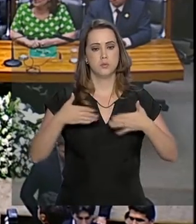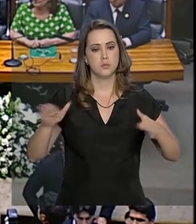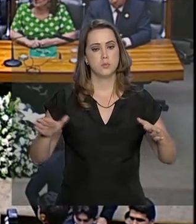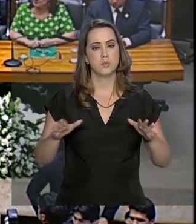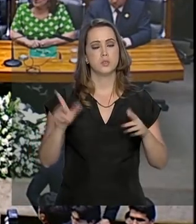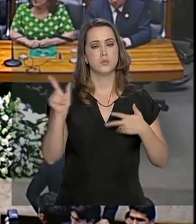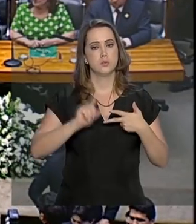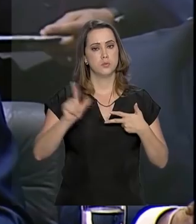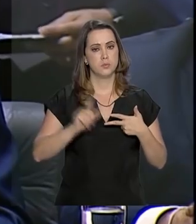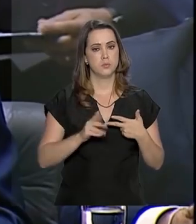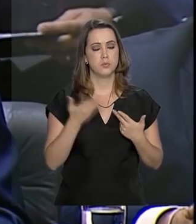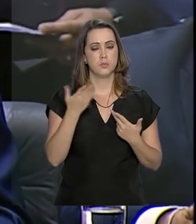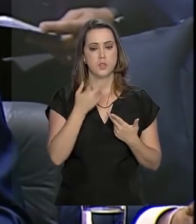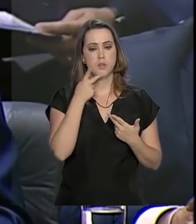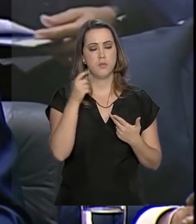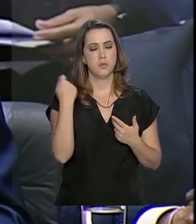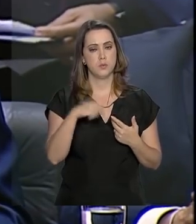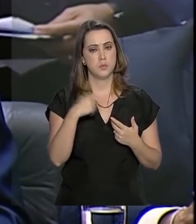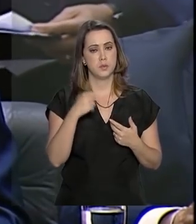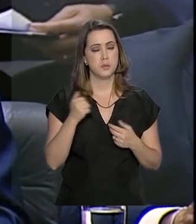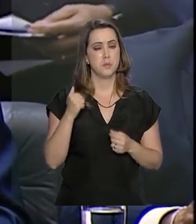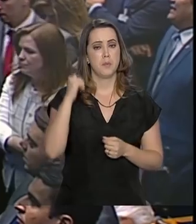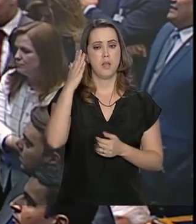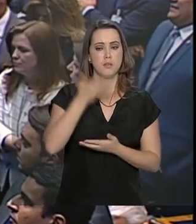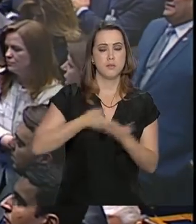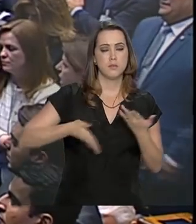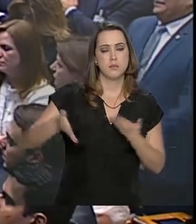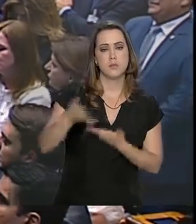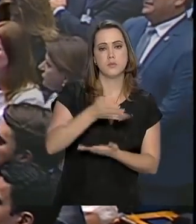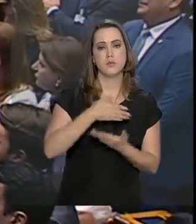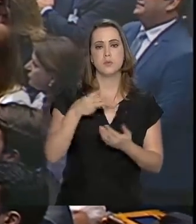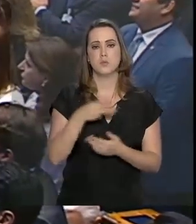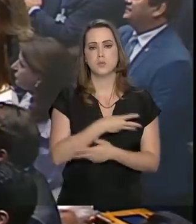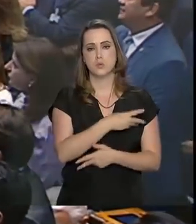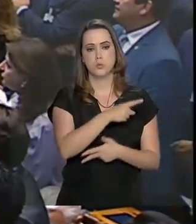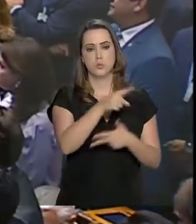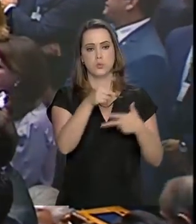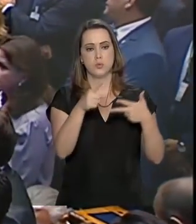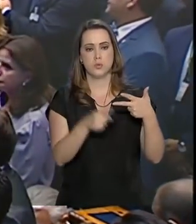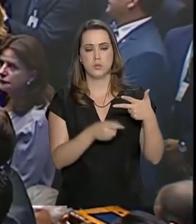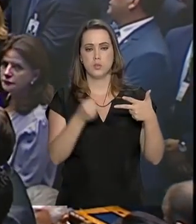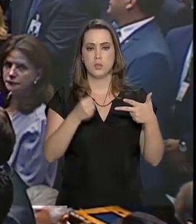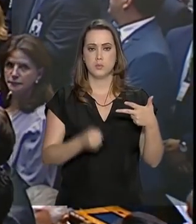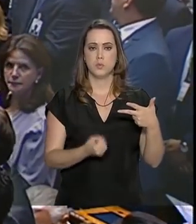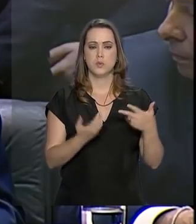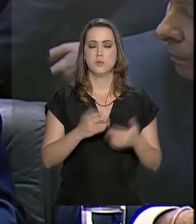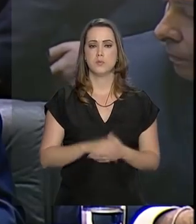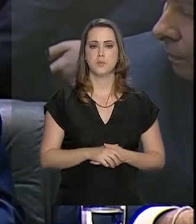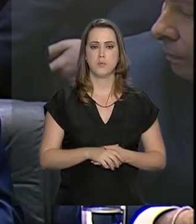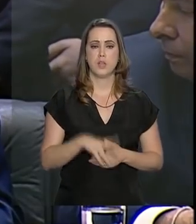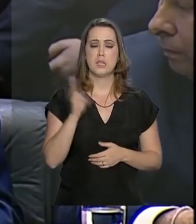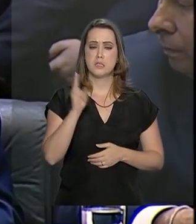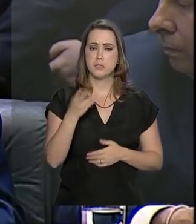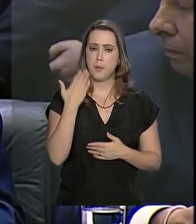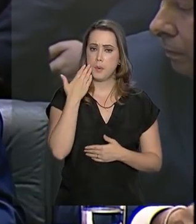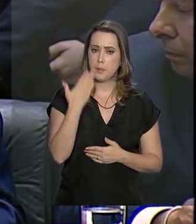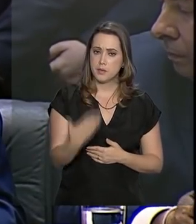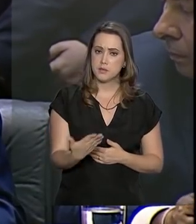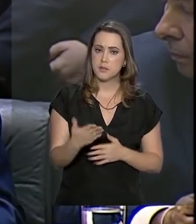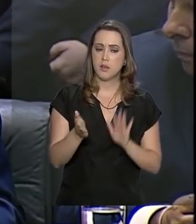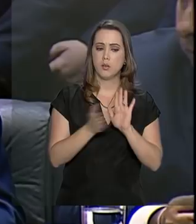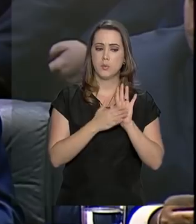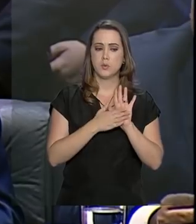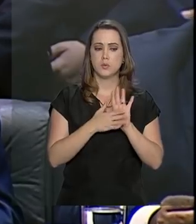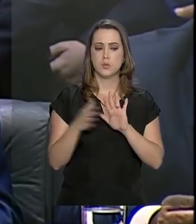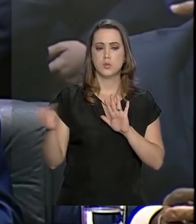ano legislativo e defendeu maior envolvimento entre os três poderes. Venho propondo a celebração de um novo